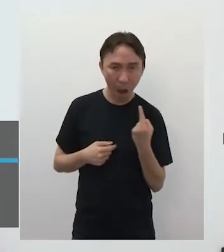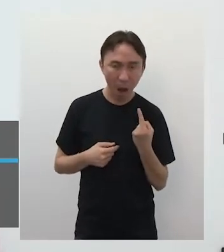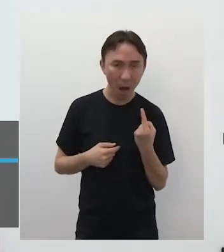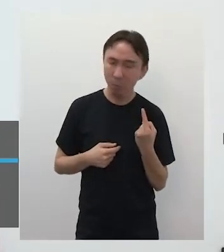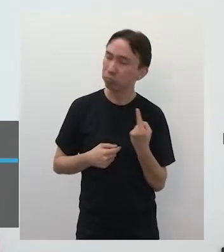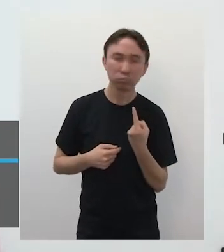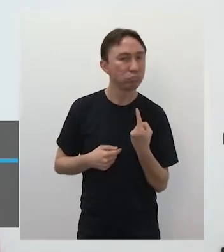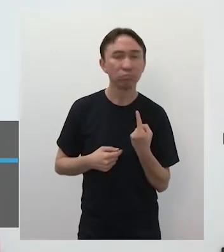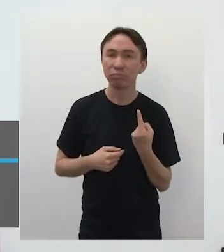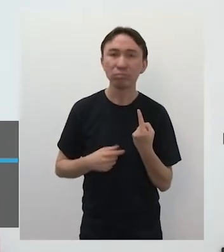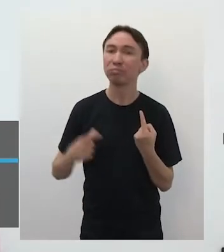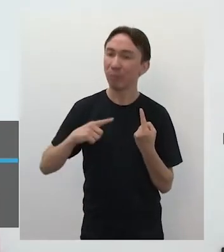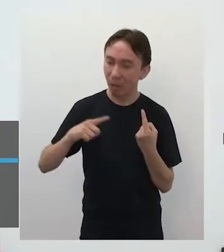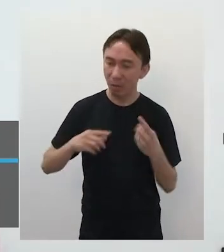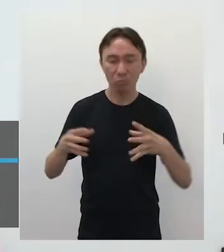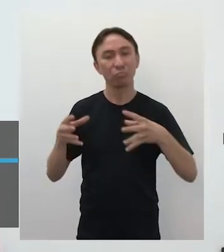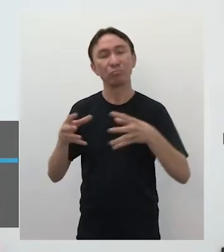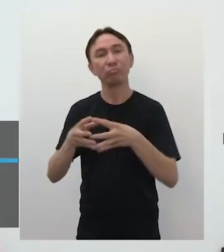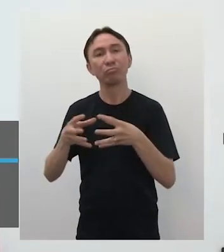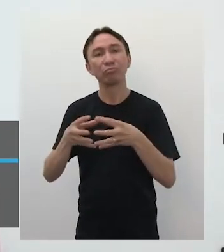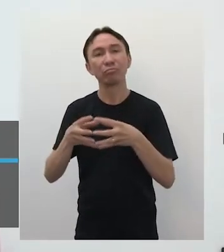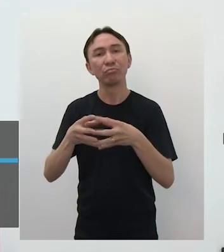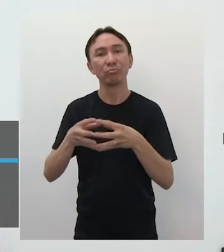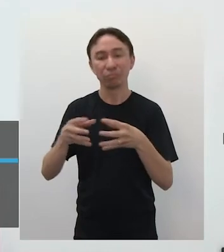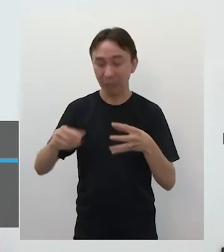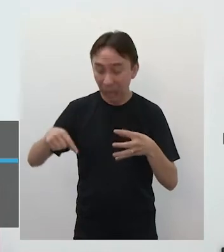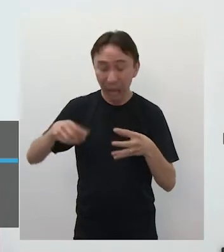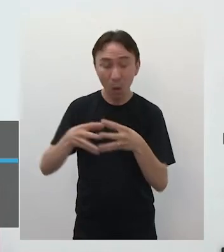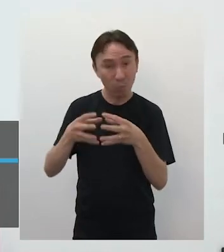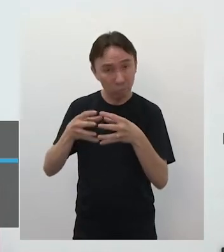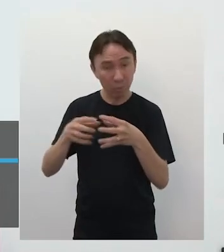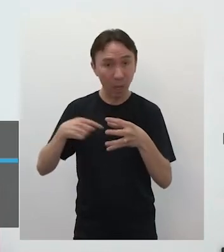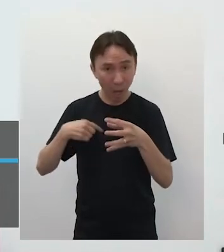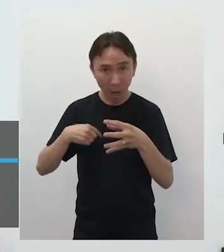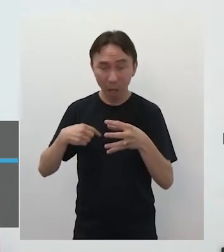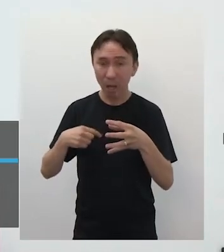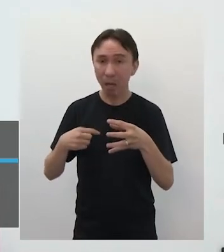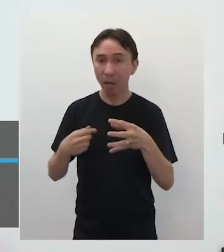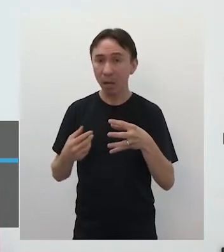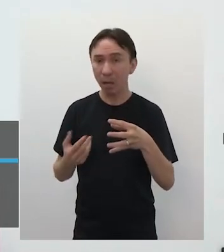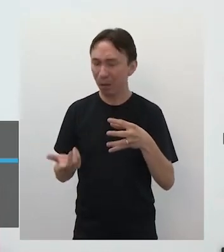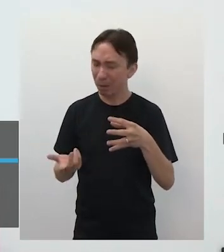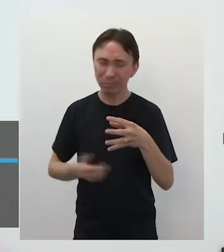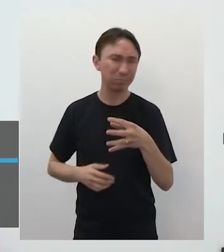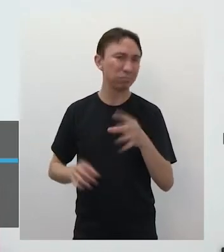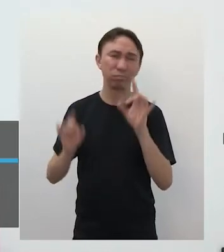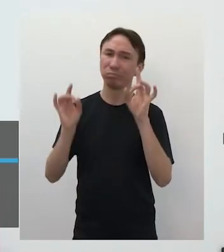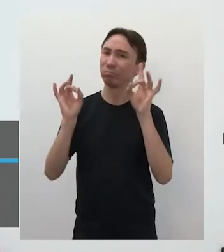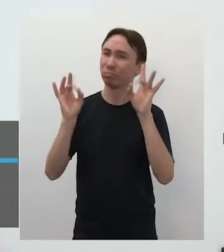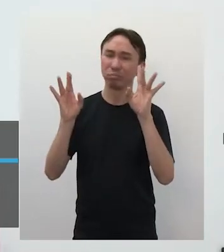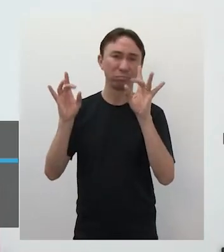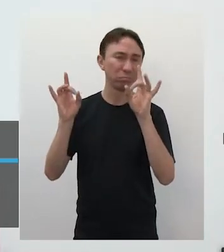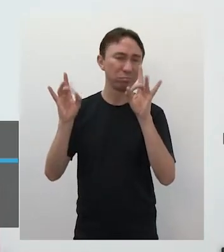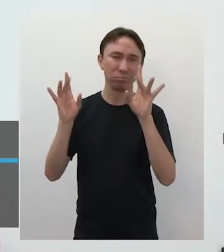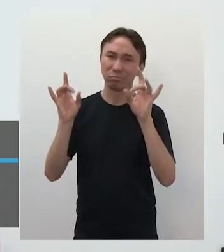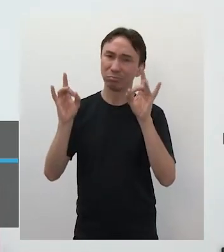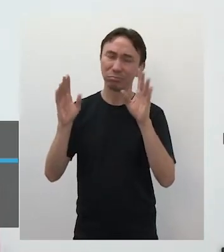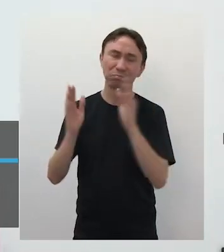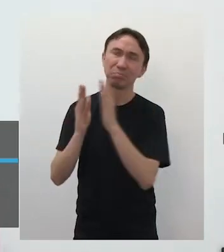nosso foco é um foco que começou lá na sala de aula, como a Simone falou, e ele veio vindo, né? E ele